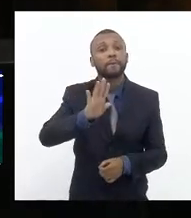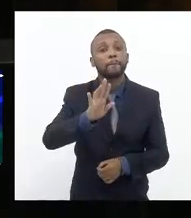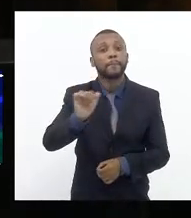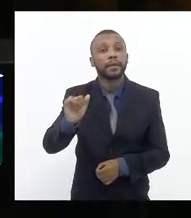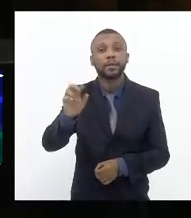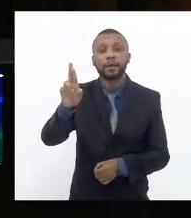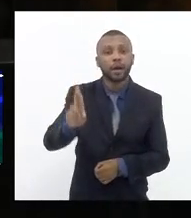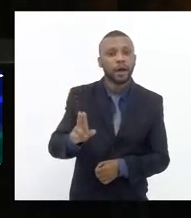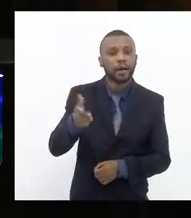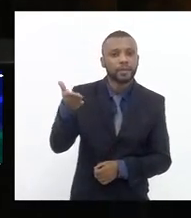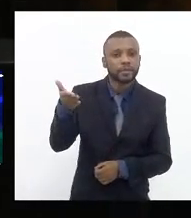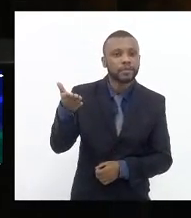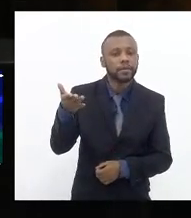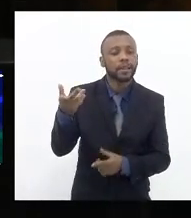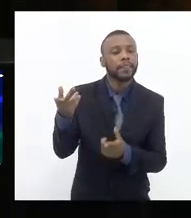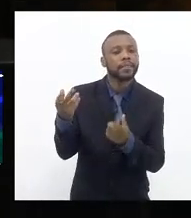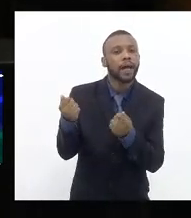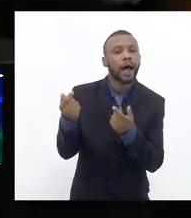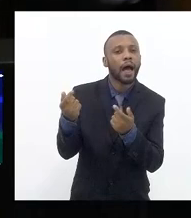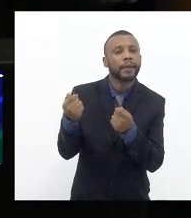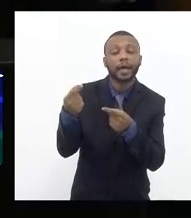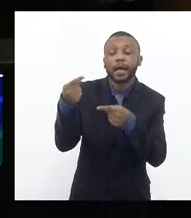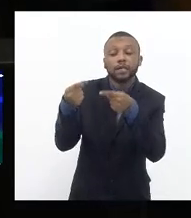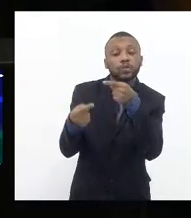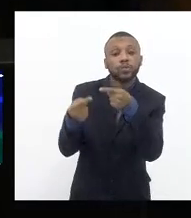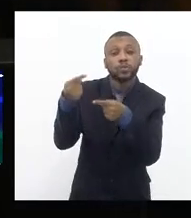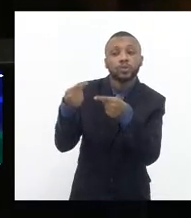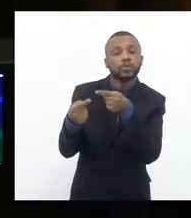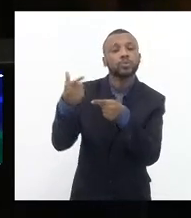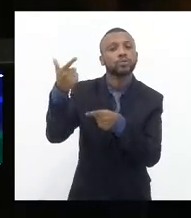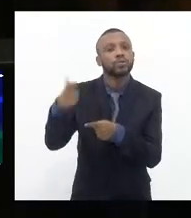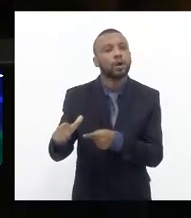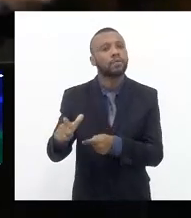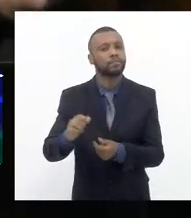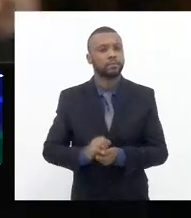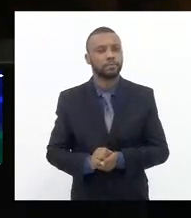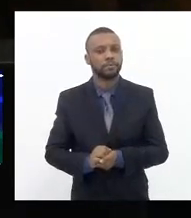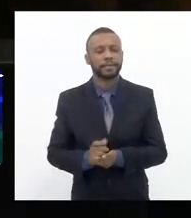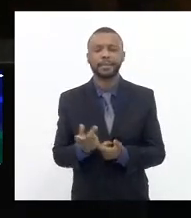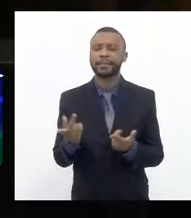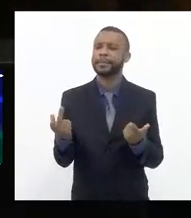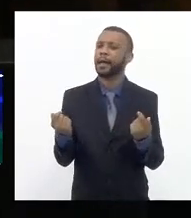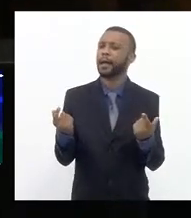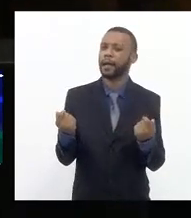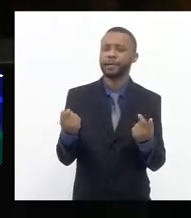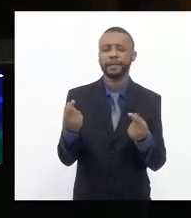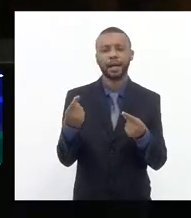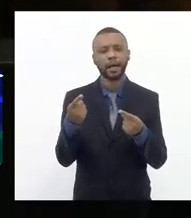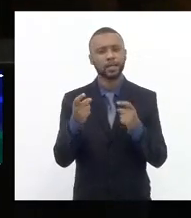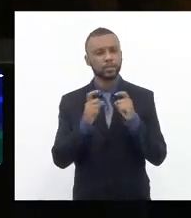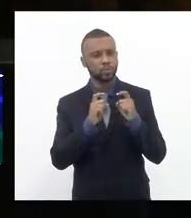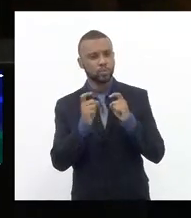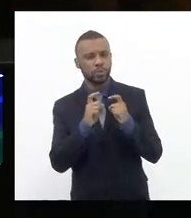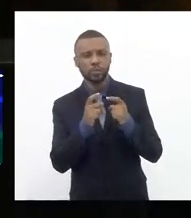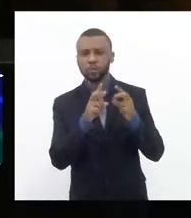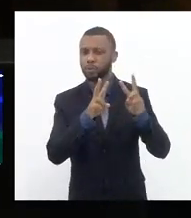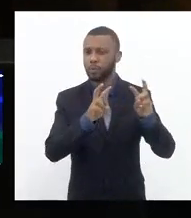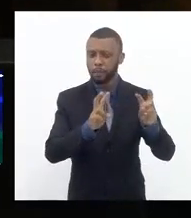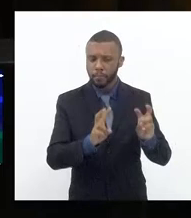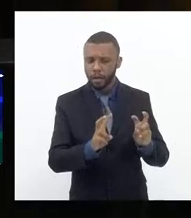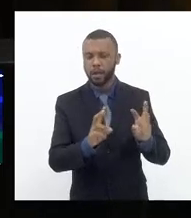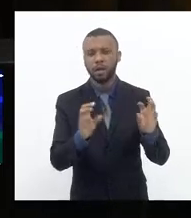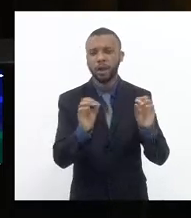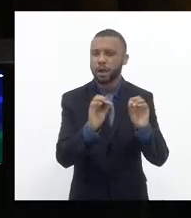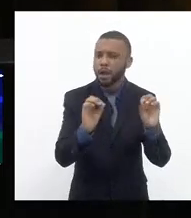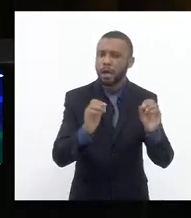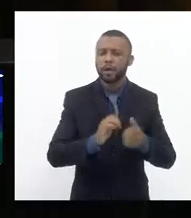reais. Nada disso é rediscutido. Nada disso é rediscutido. E mais.